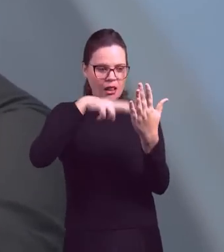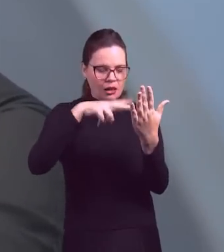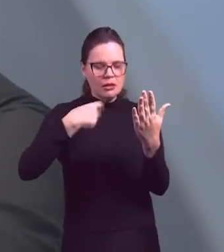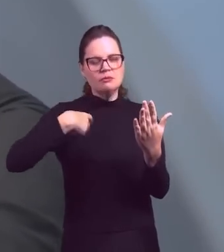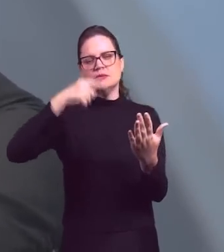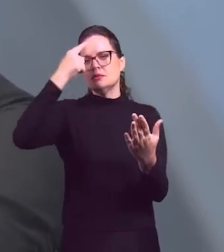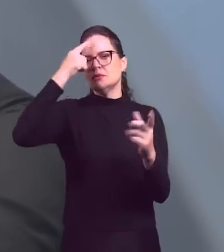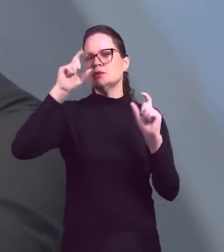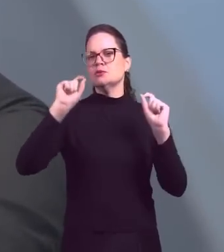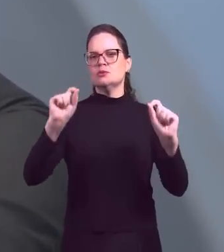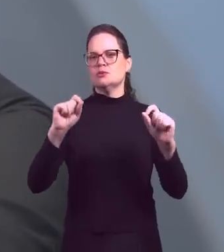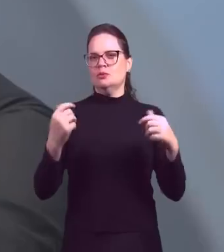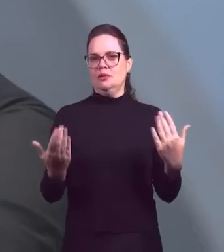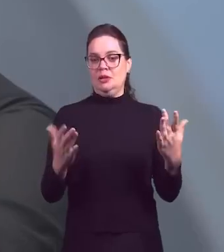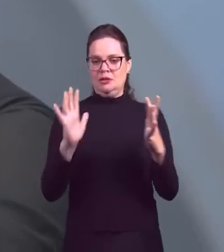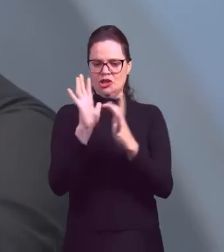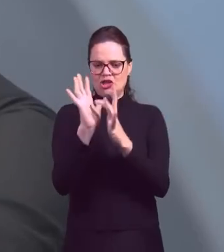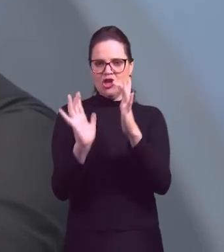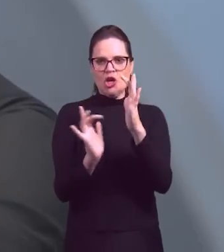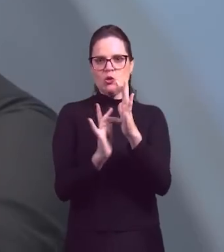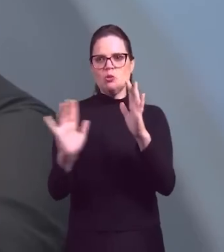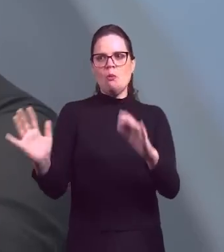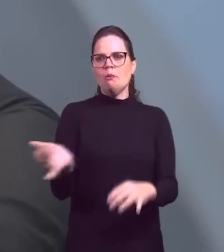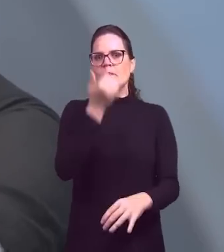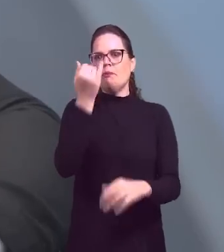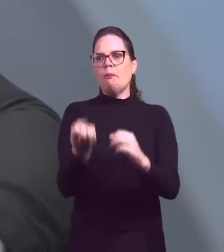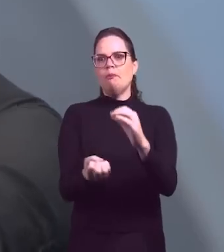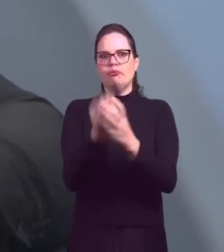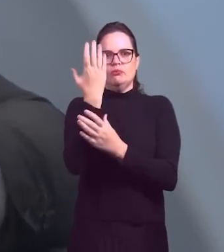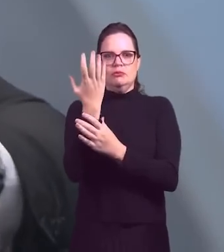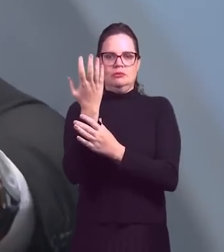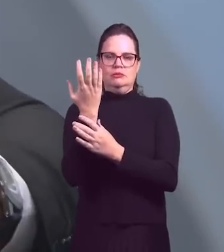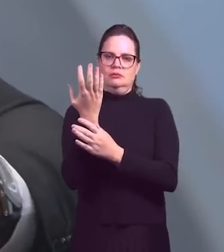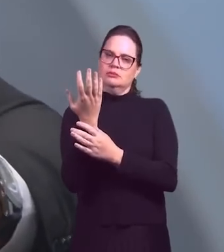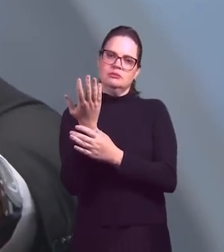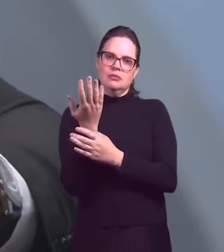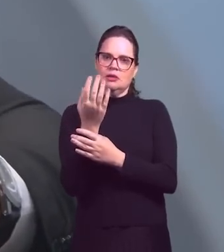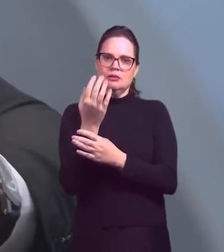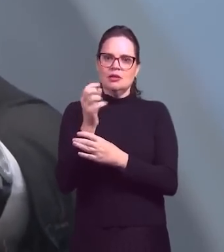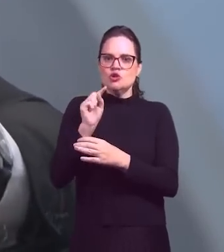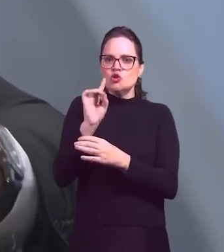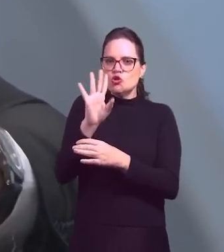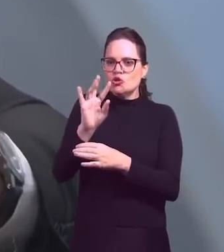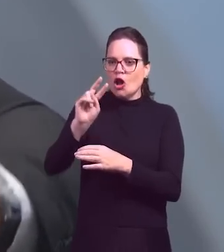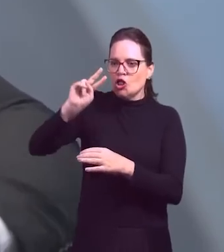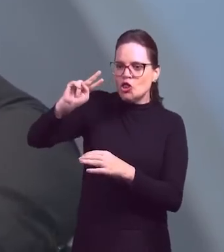pensam que Jesus, ele é alguém que surge